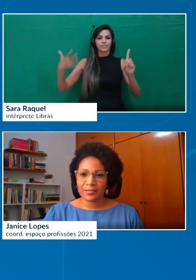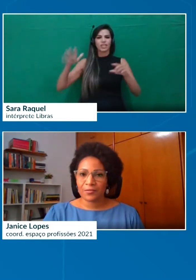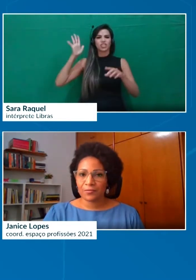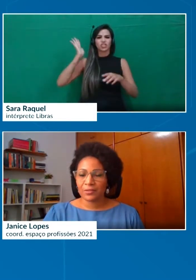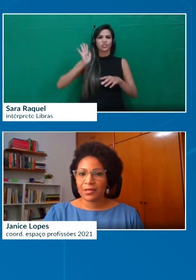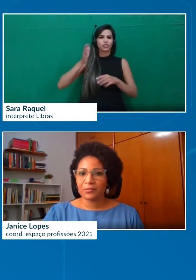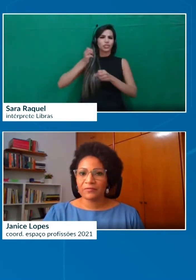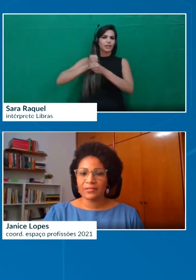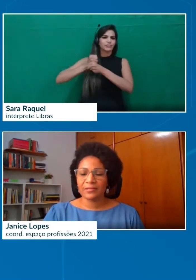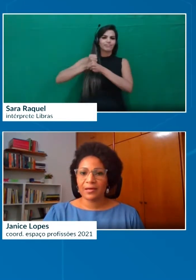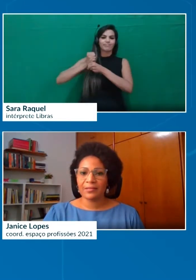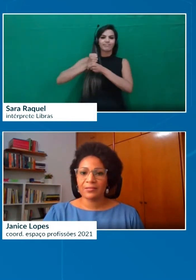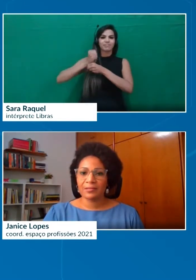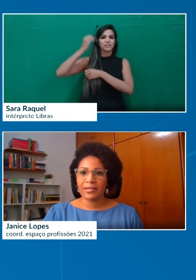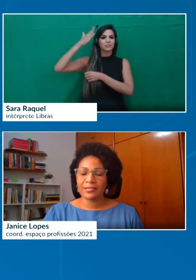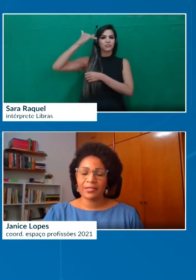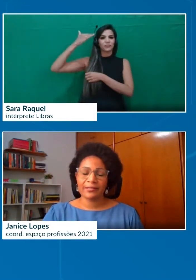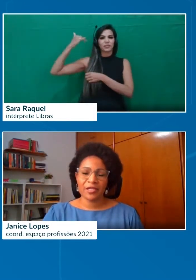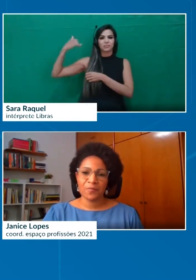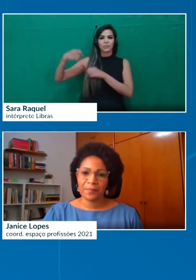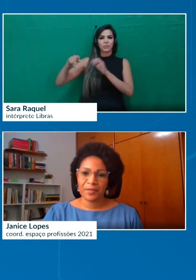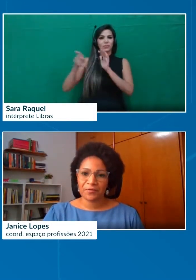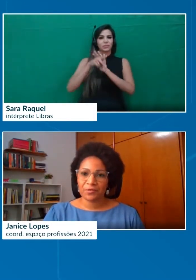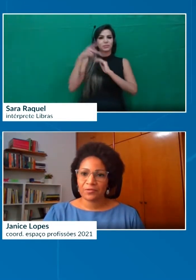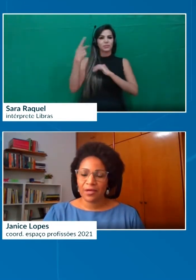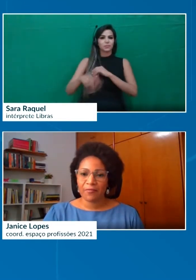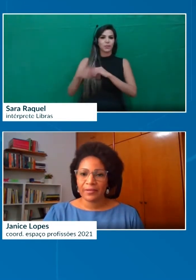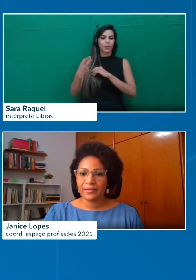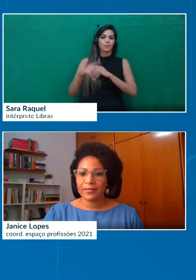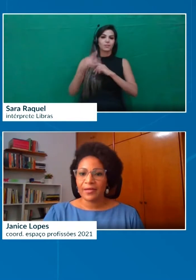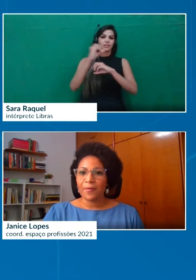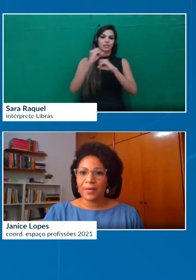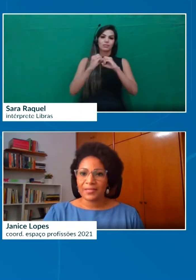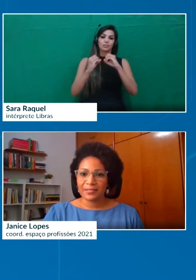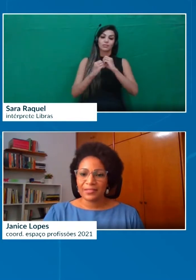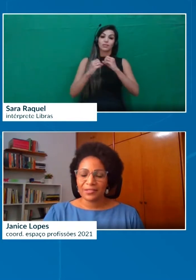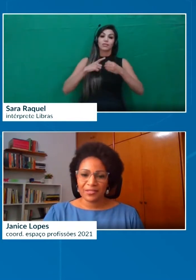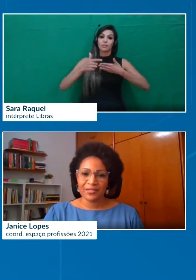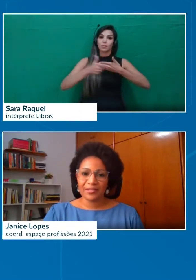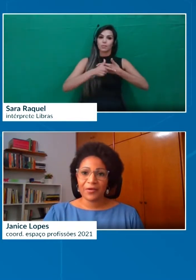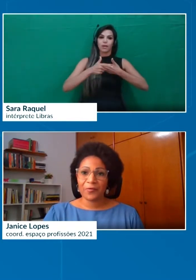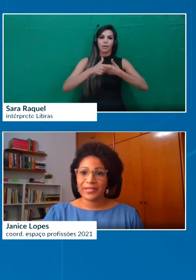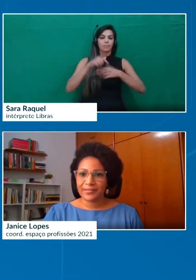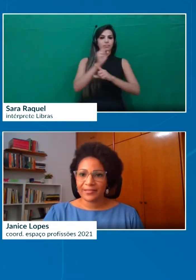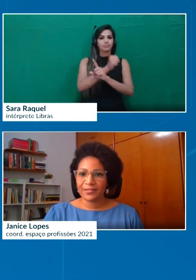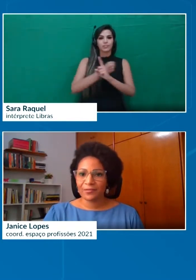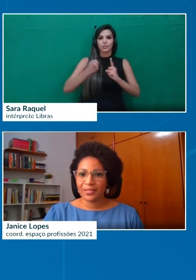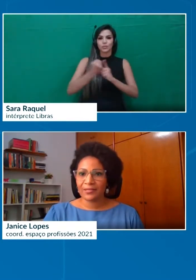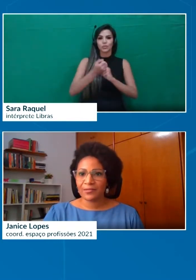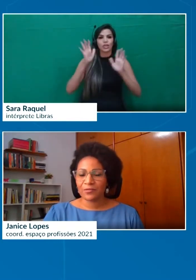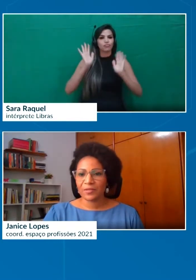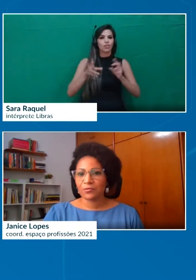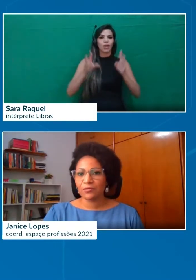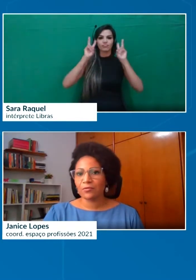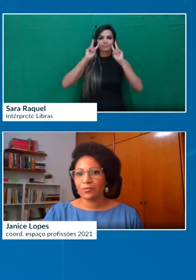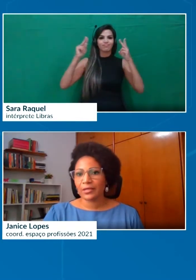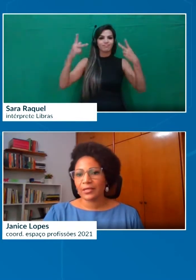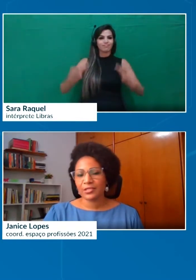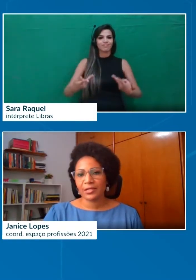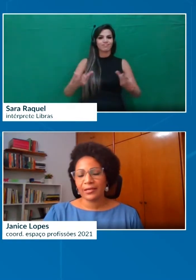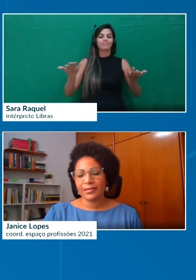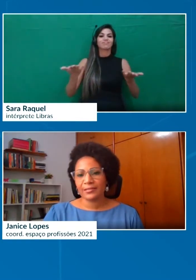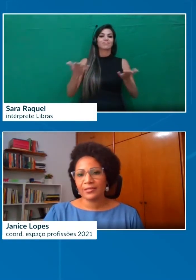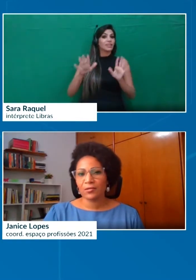já clássico da universidade, né, que já tem um papel social aí bastante reconhecido, né, sobretudo